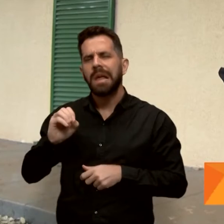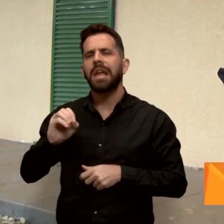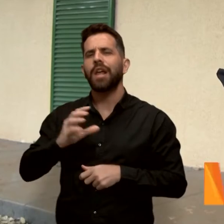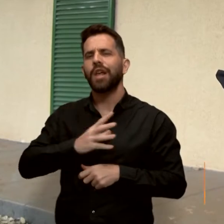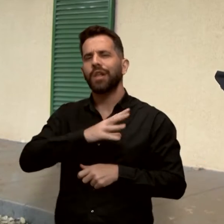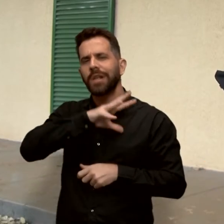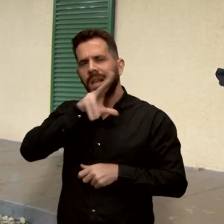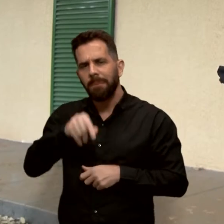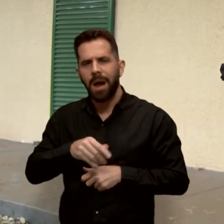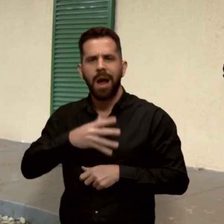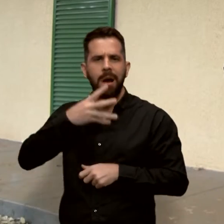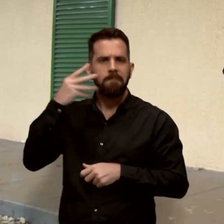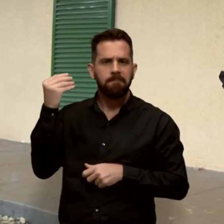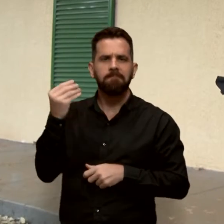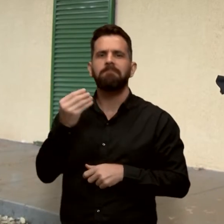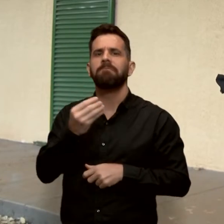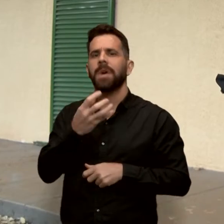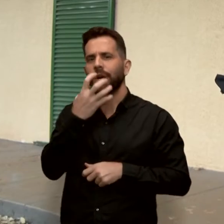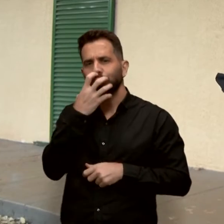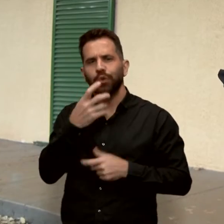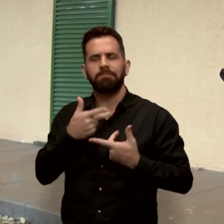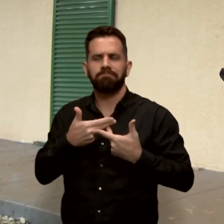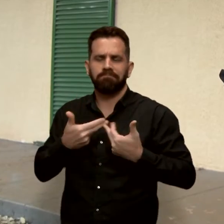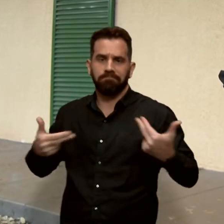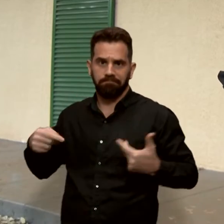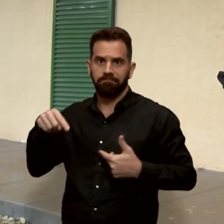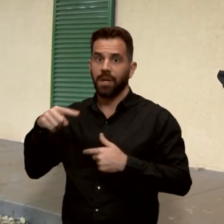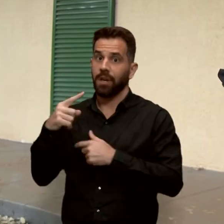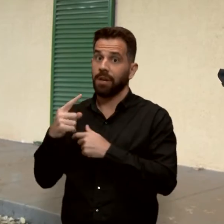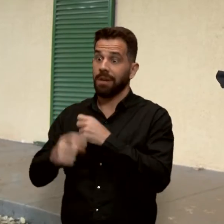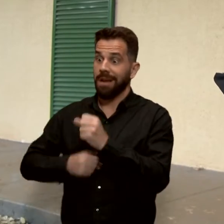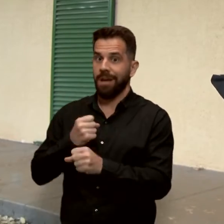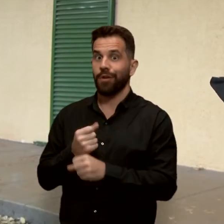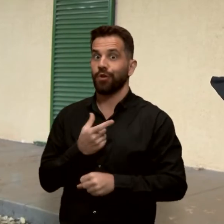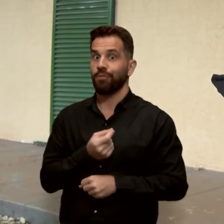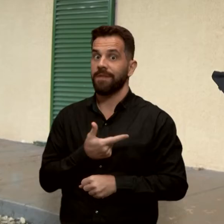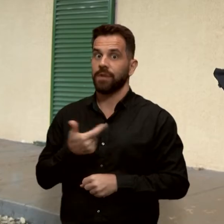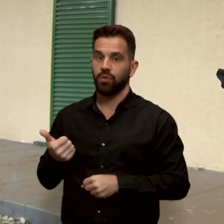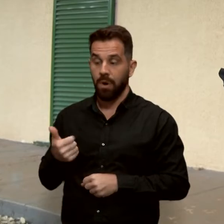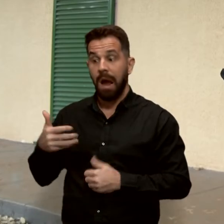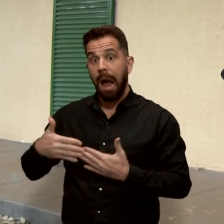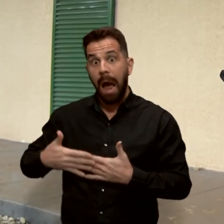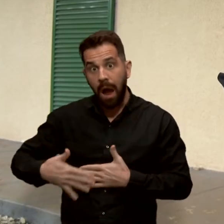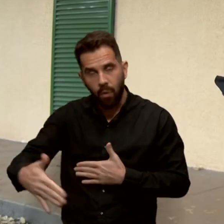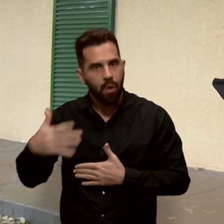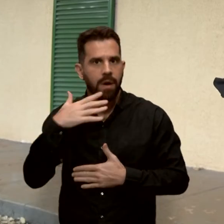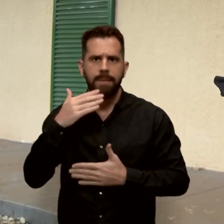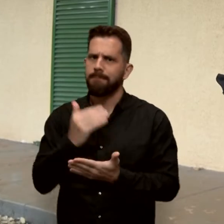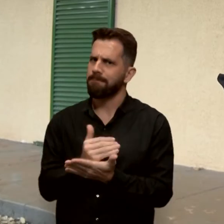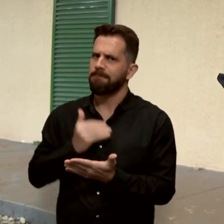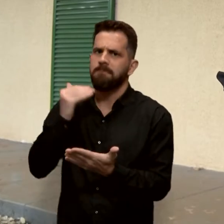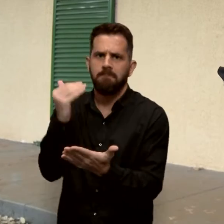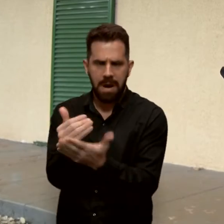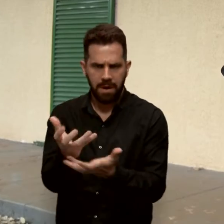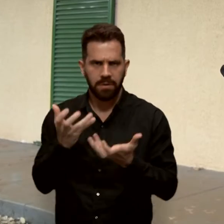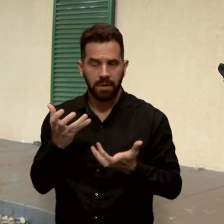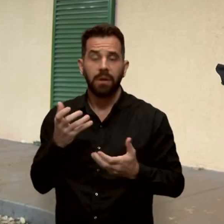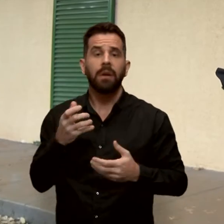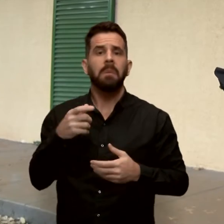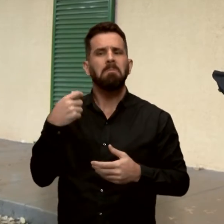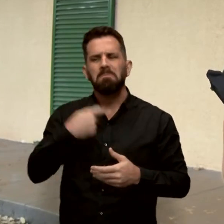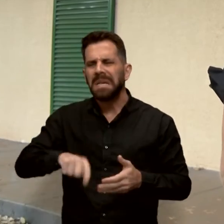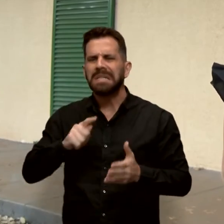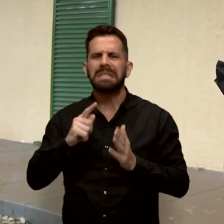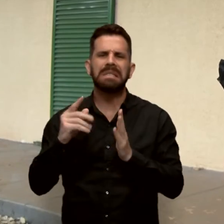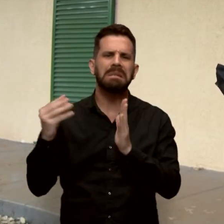meta agora é dobrar o número de atendimentos, tudo isso de forma gratuita e não precisa nem de agendamento. Basta